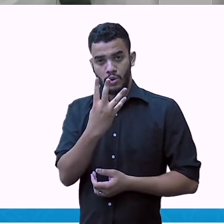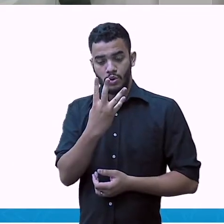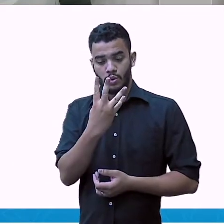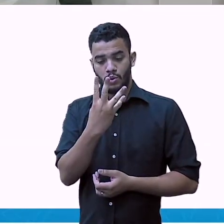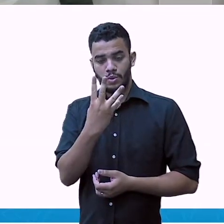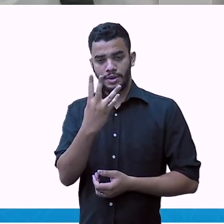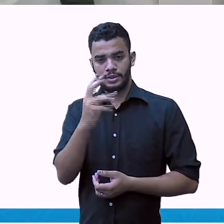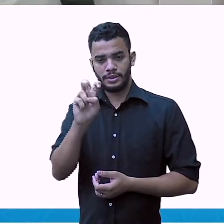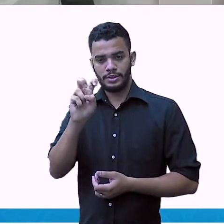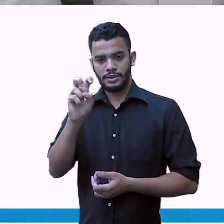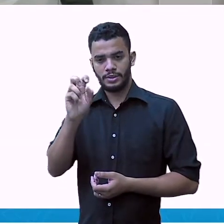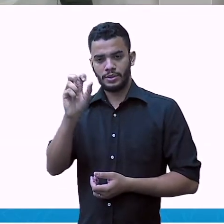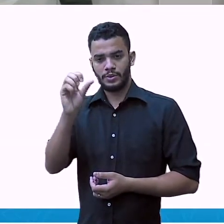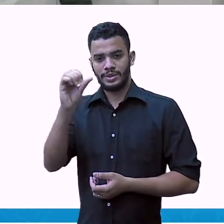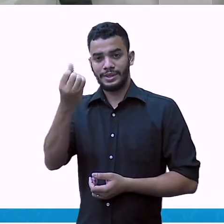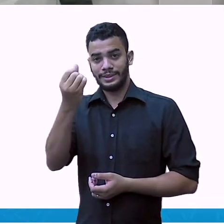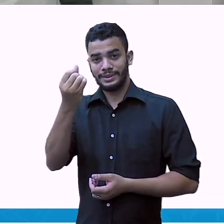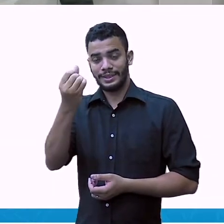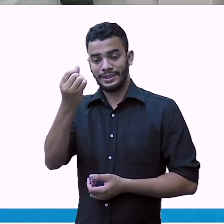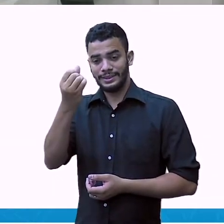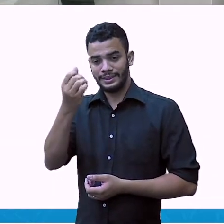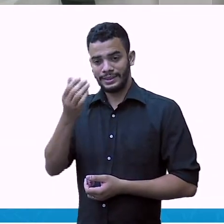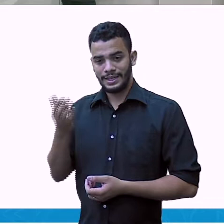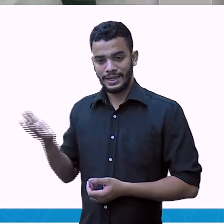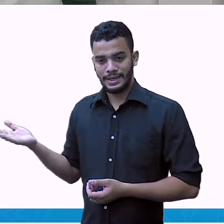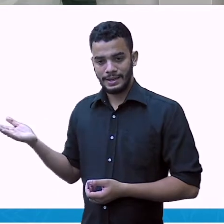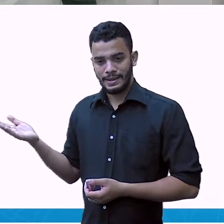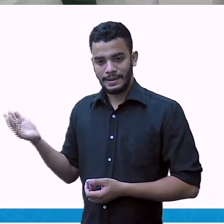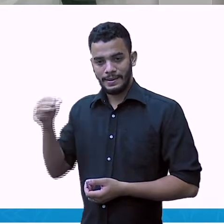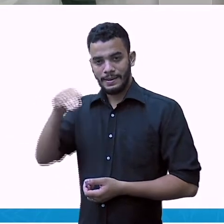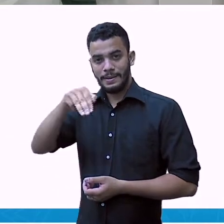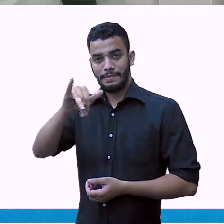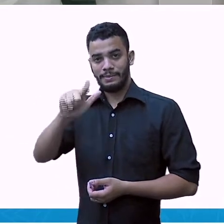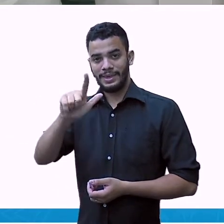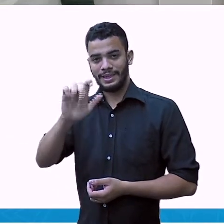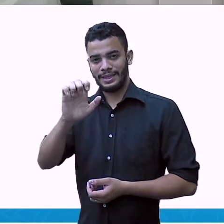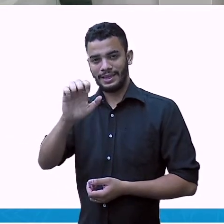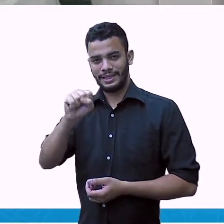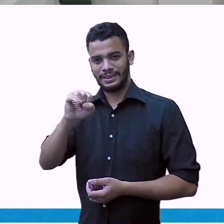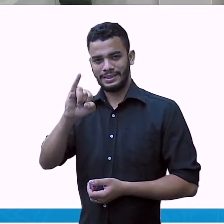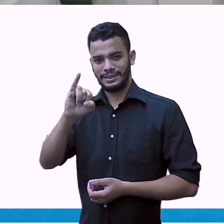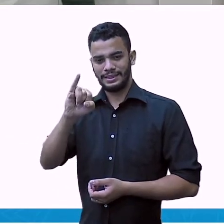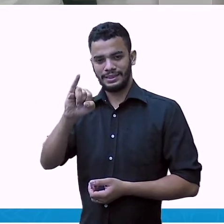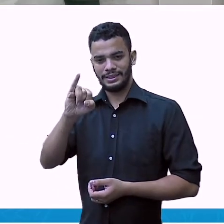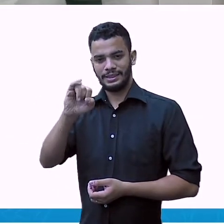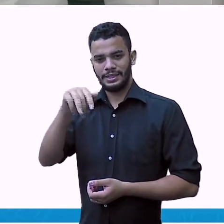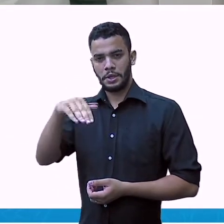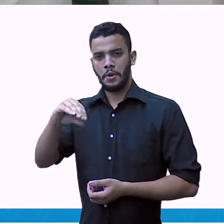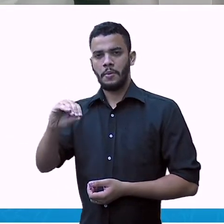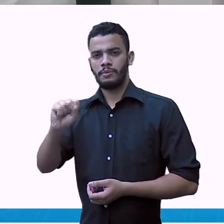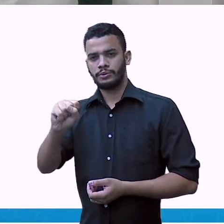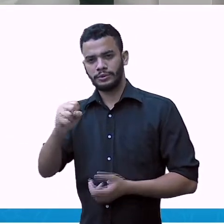456 e vou acrescentar o nome dessa última posição aqui. Então, olha,